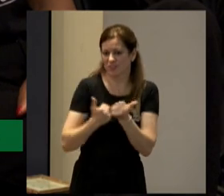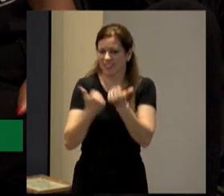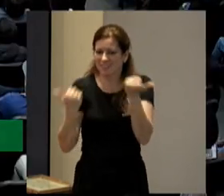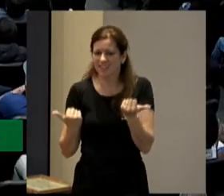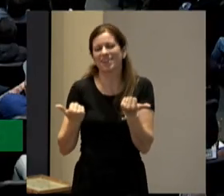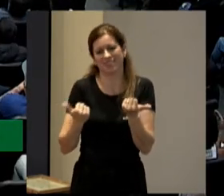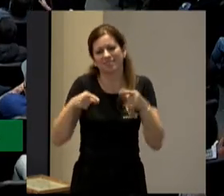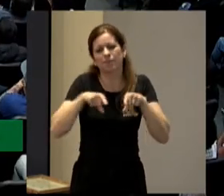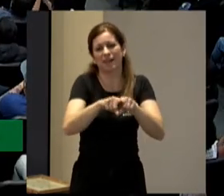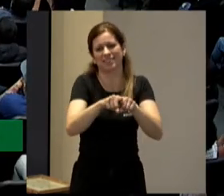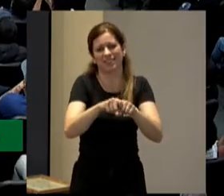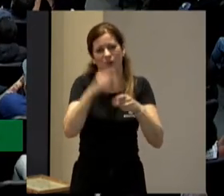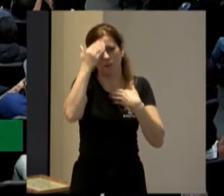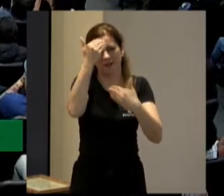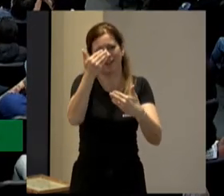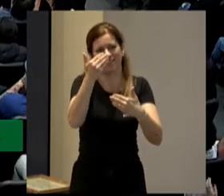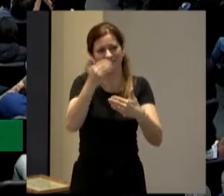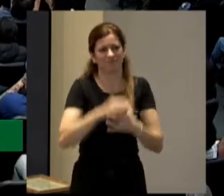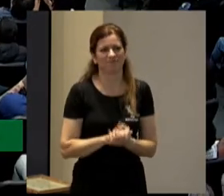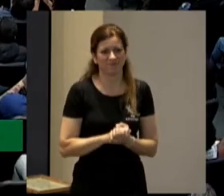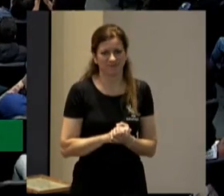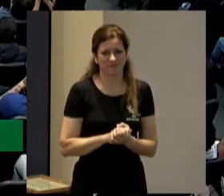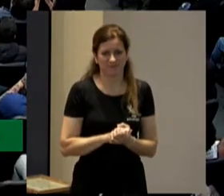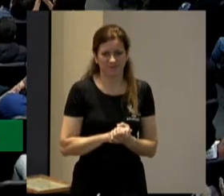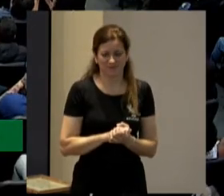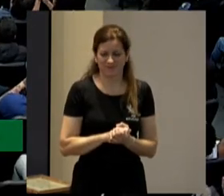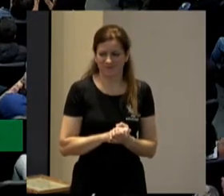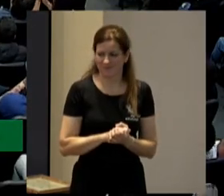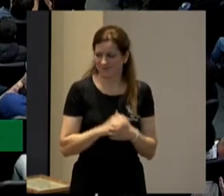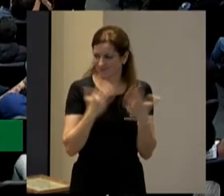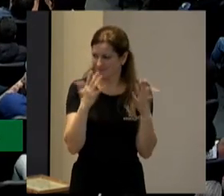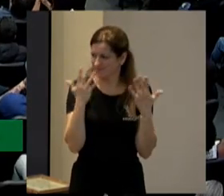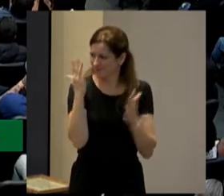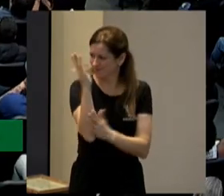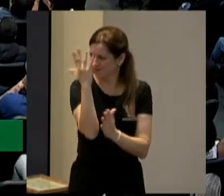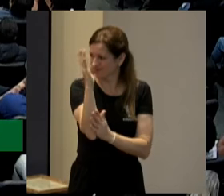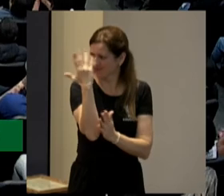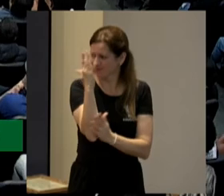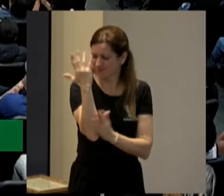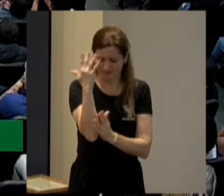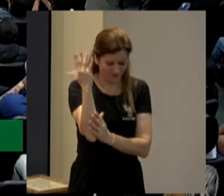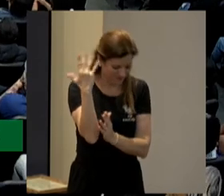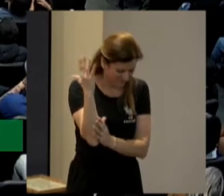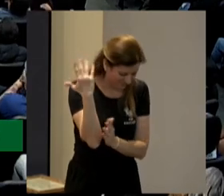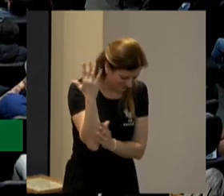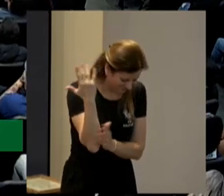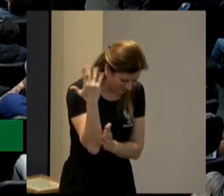beijo, gente.